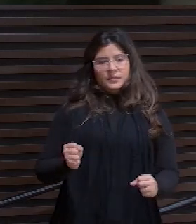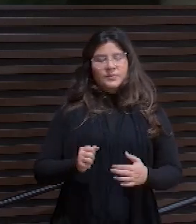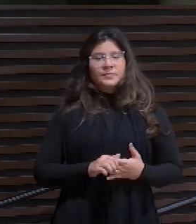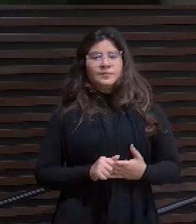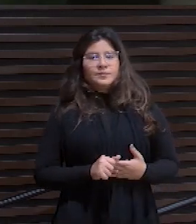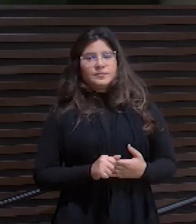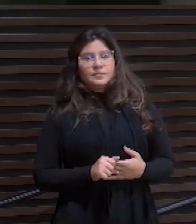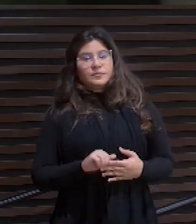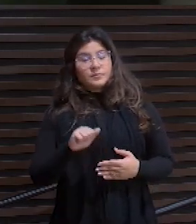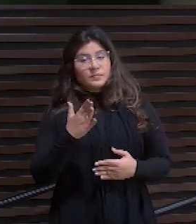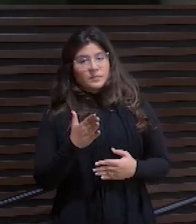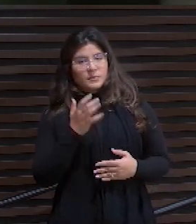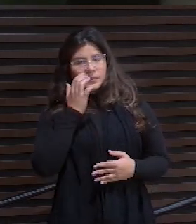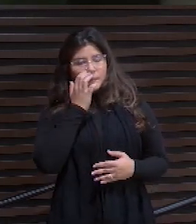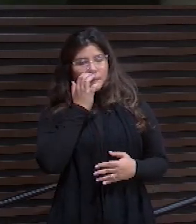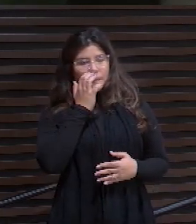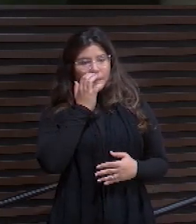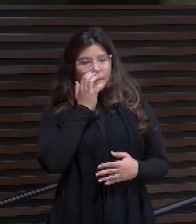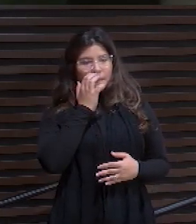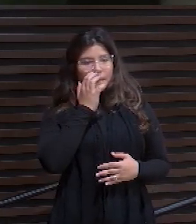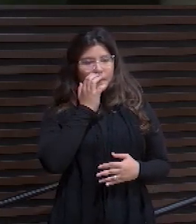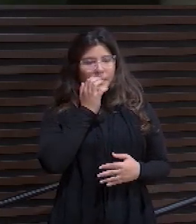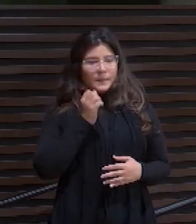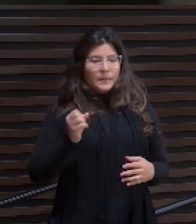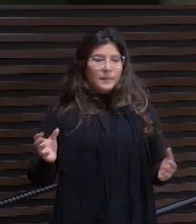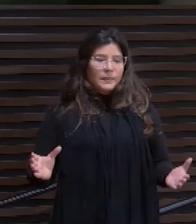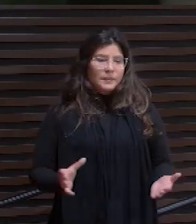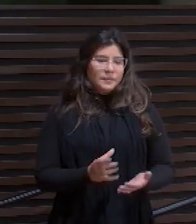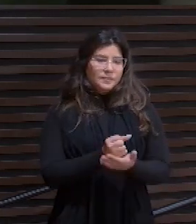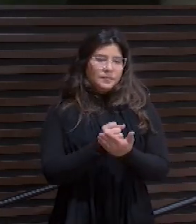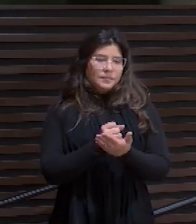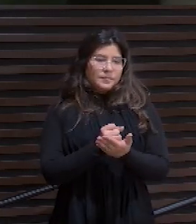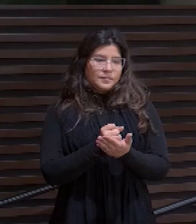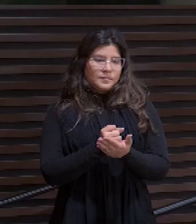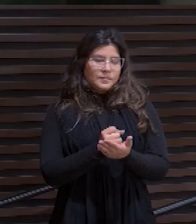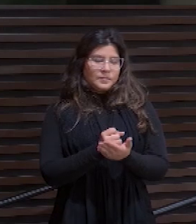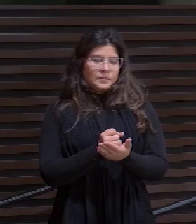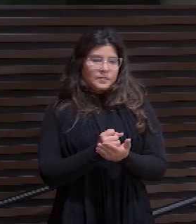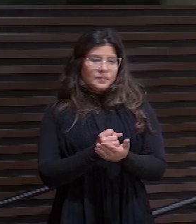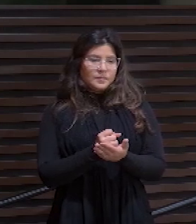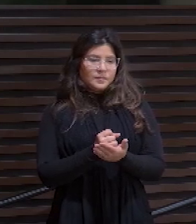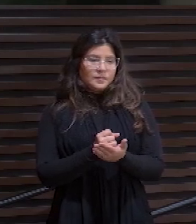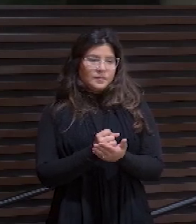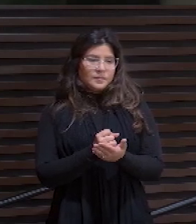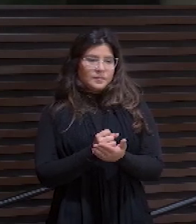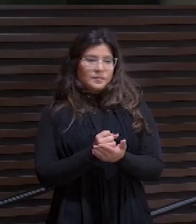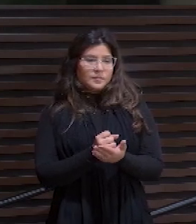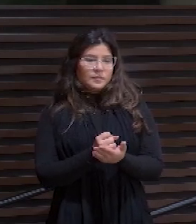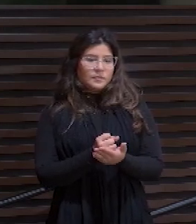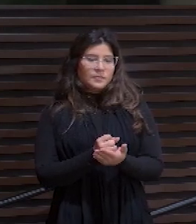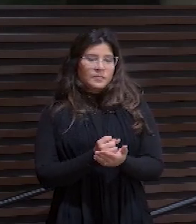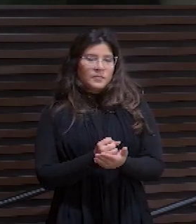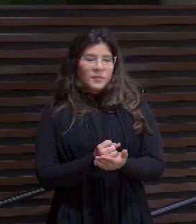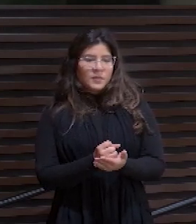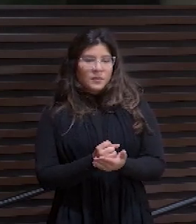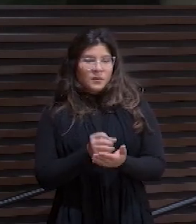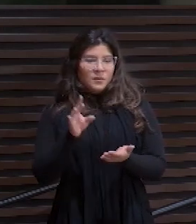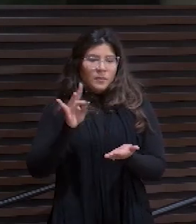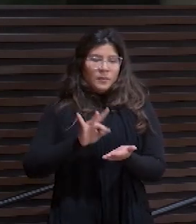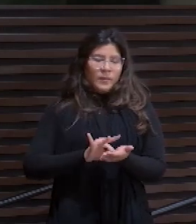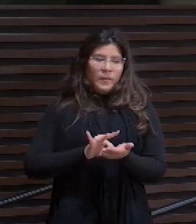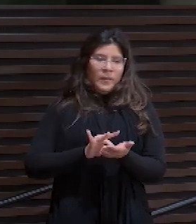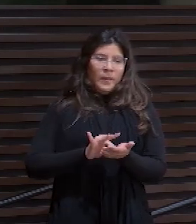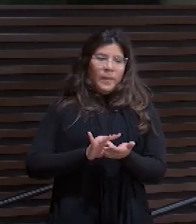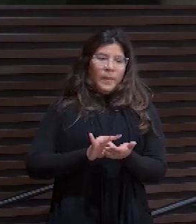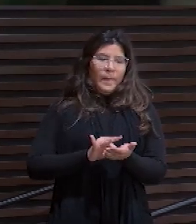Então a vestimenta nova da salvação, essa veste nova, singular, original,